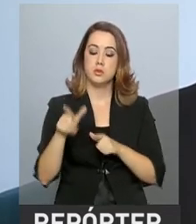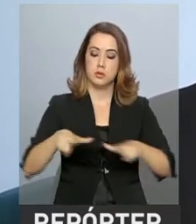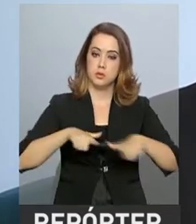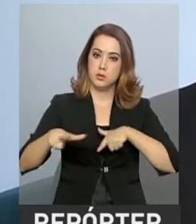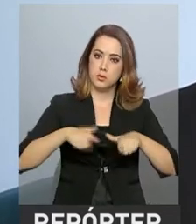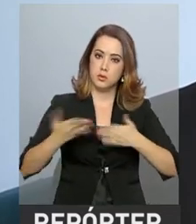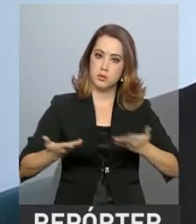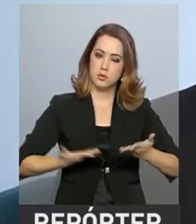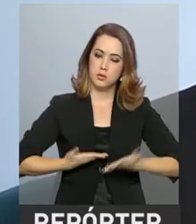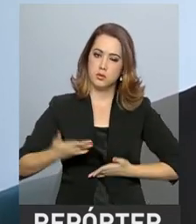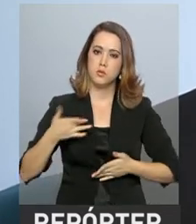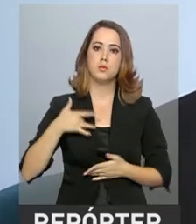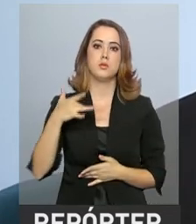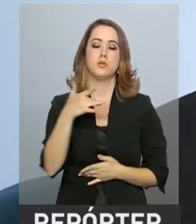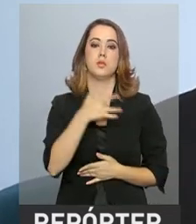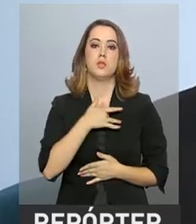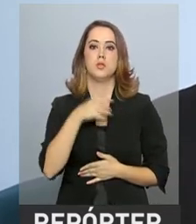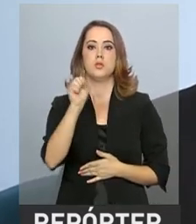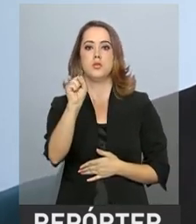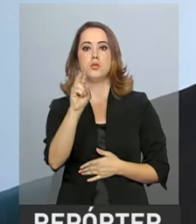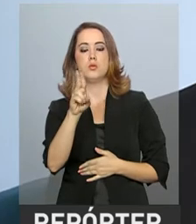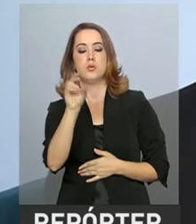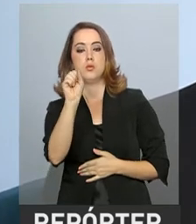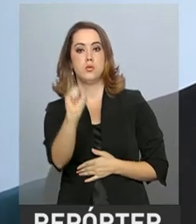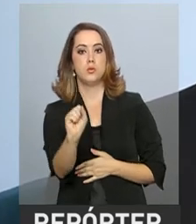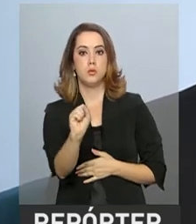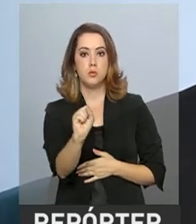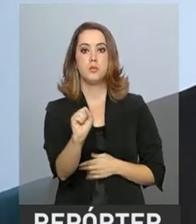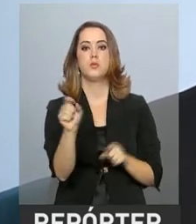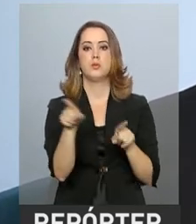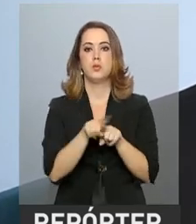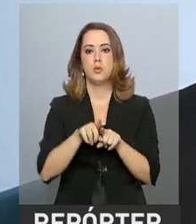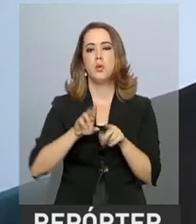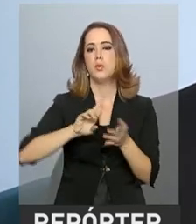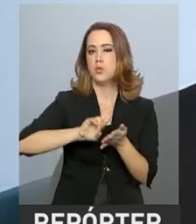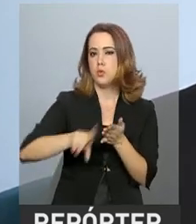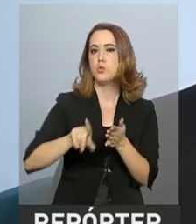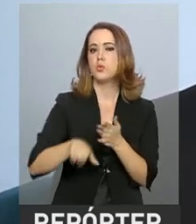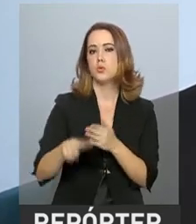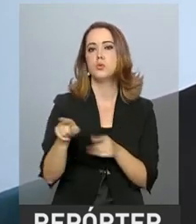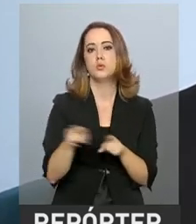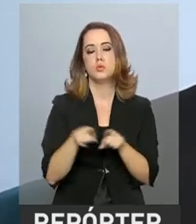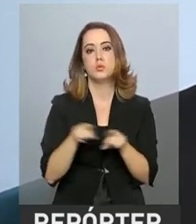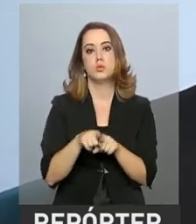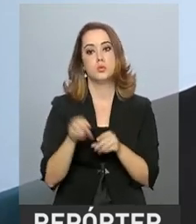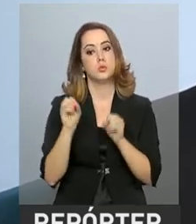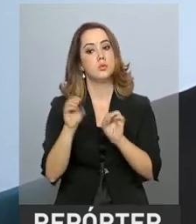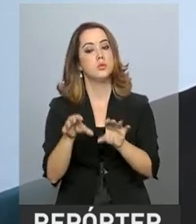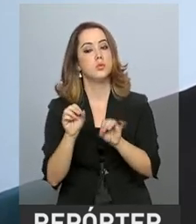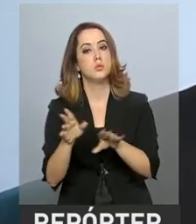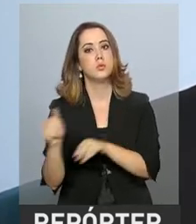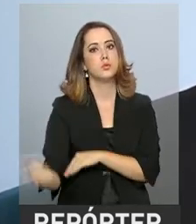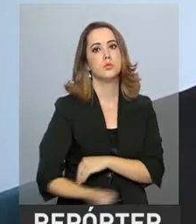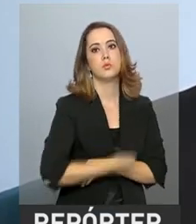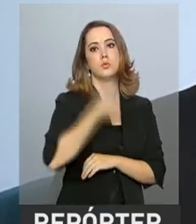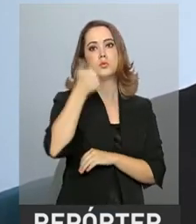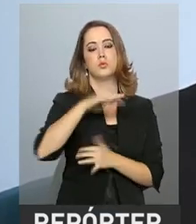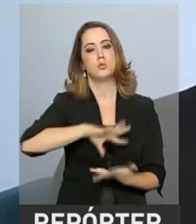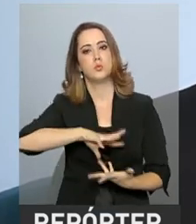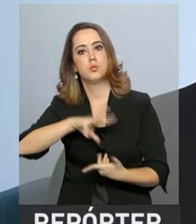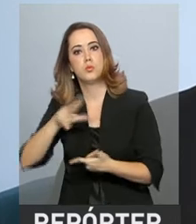mas não é limitado a eles, acesso ao melhor conteúdo disponível no Brasil e no